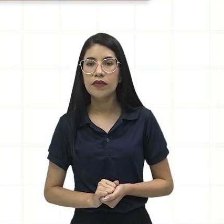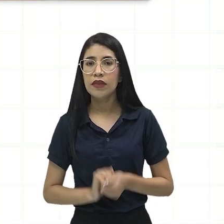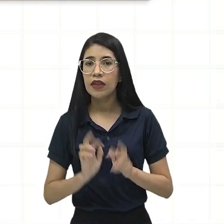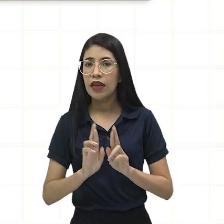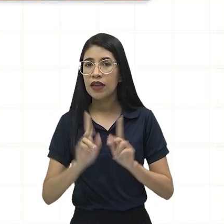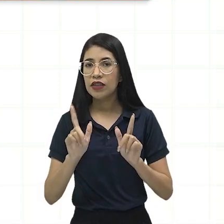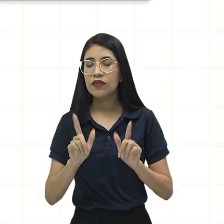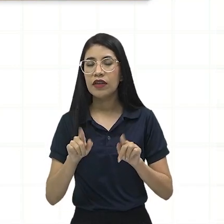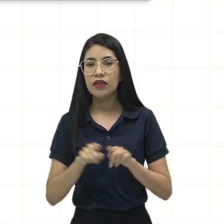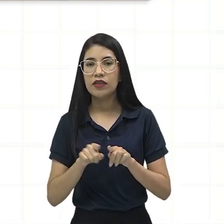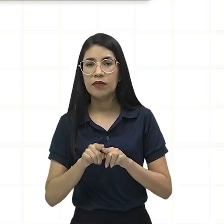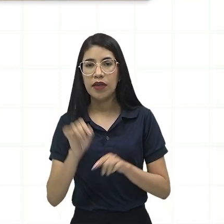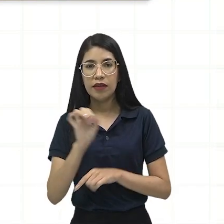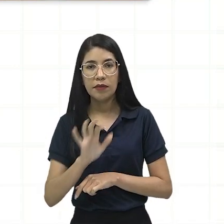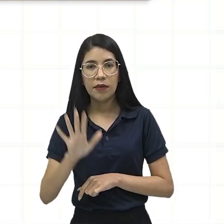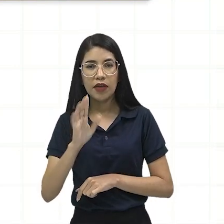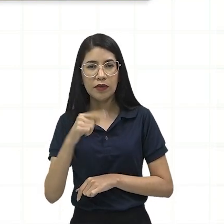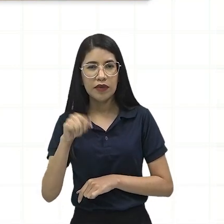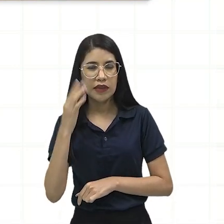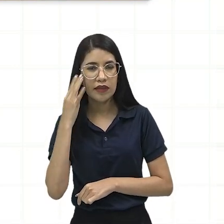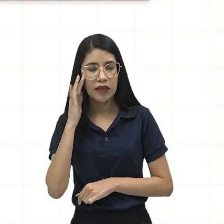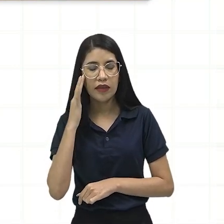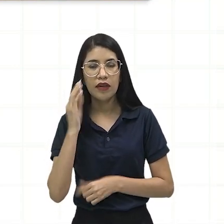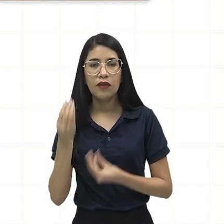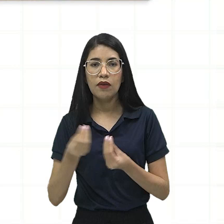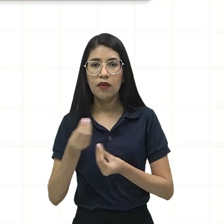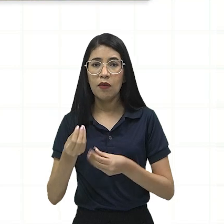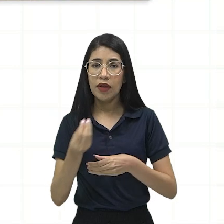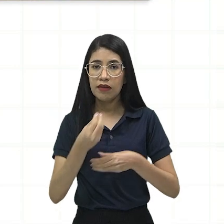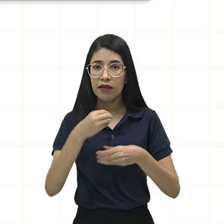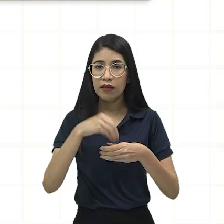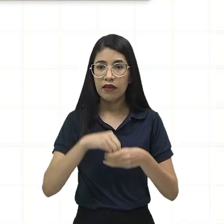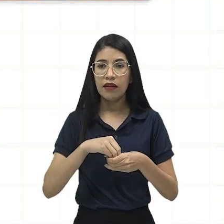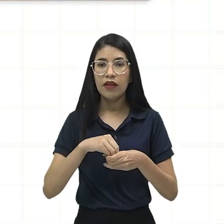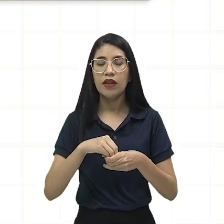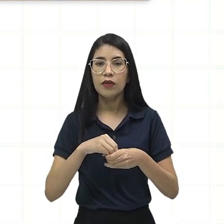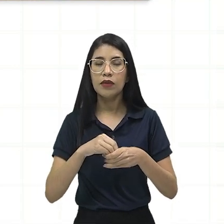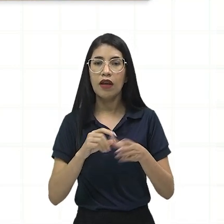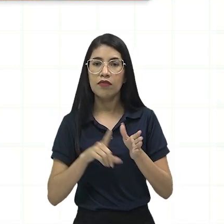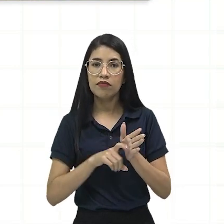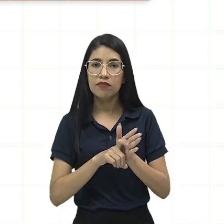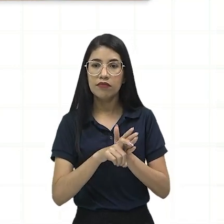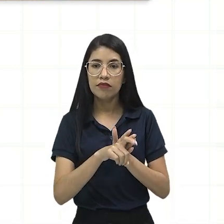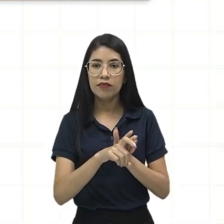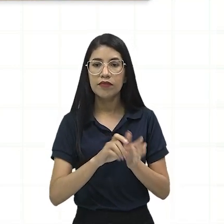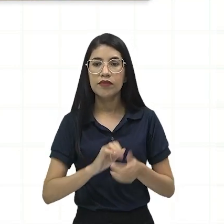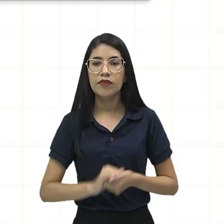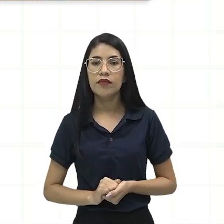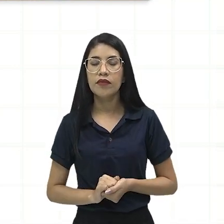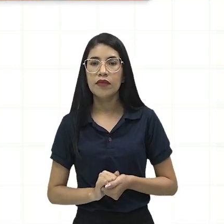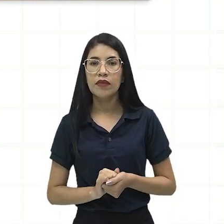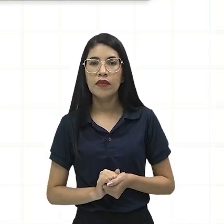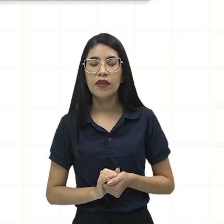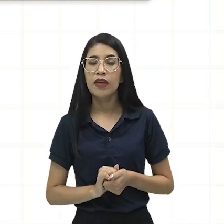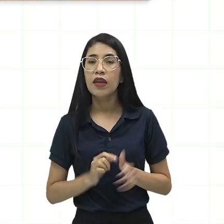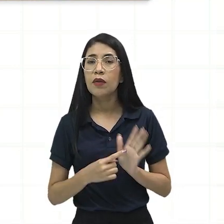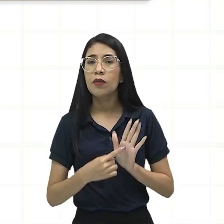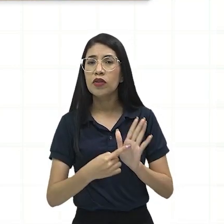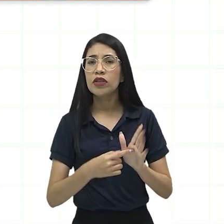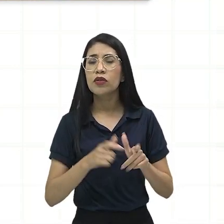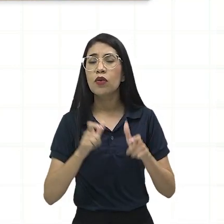aspecto didático para você entender como é que é a parte interna desse indivíduo e apontando para o